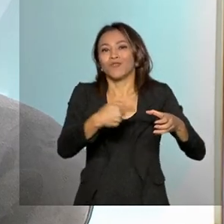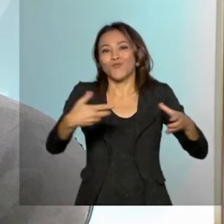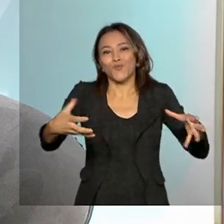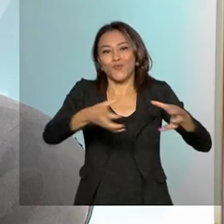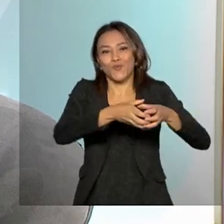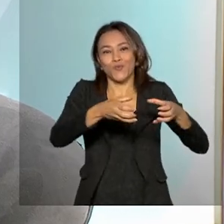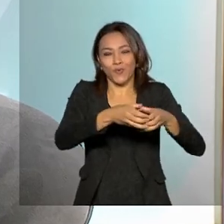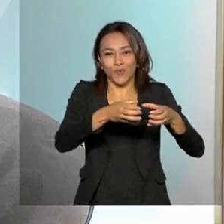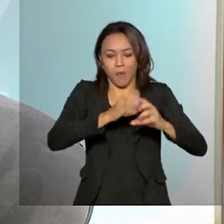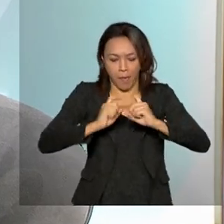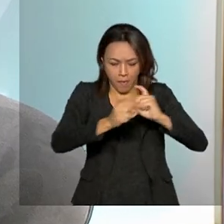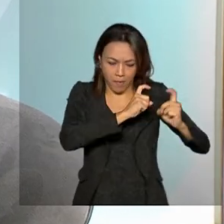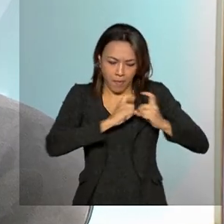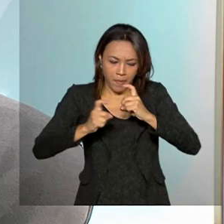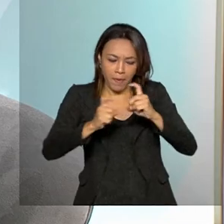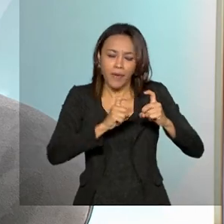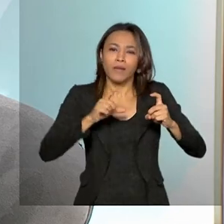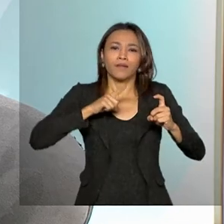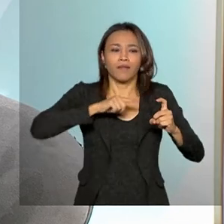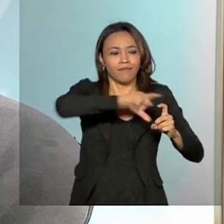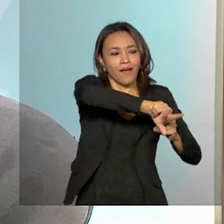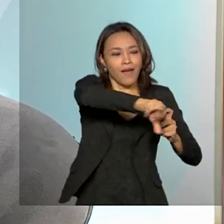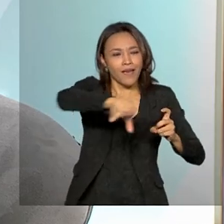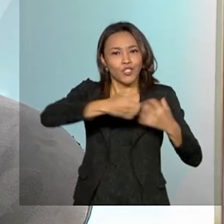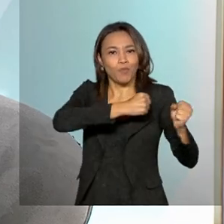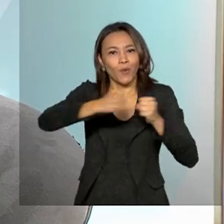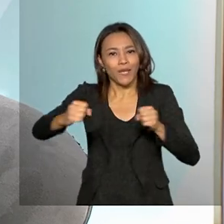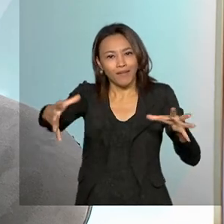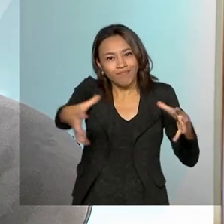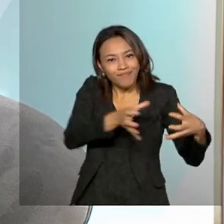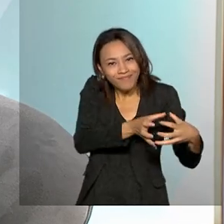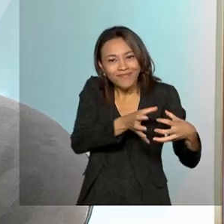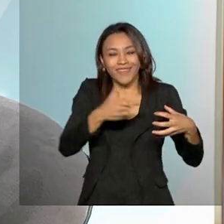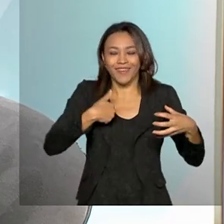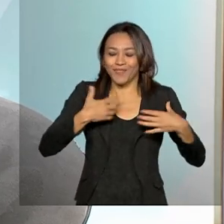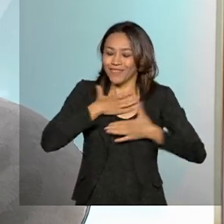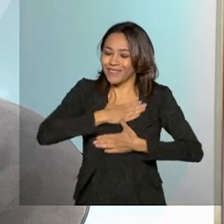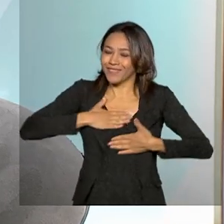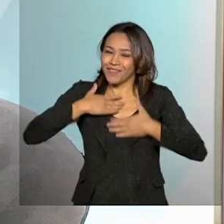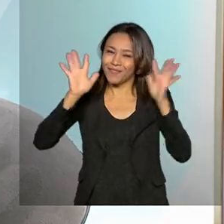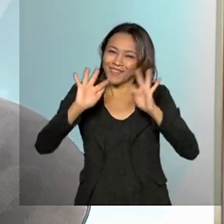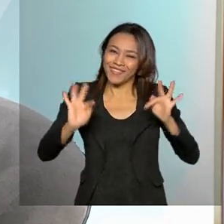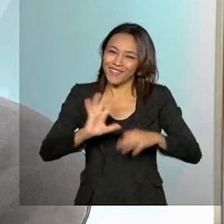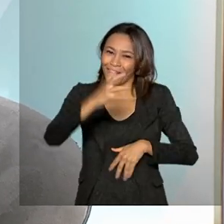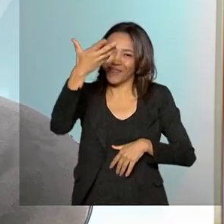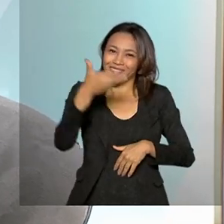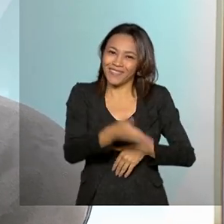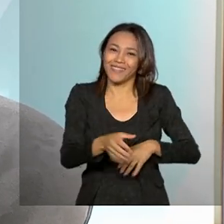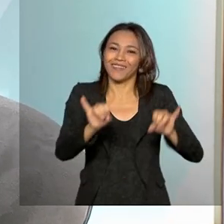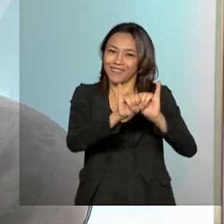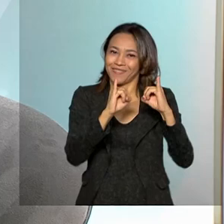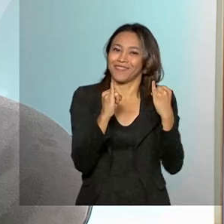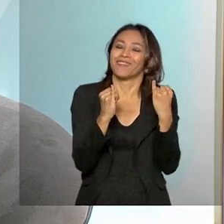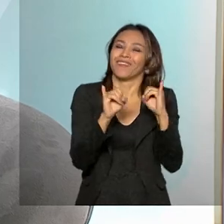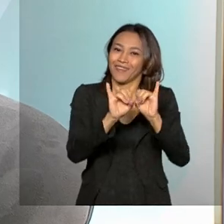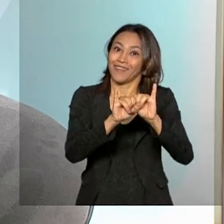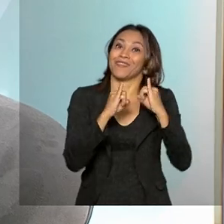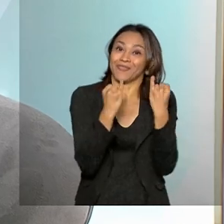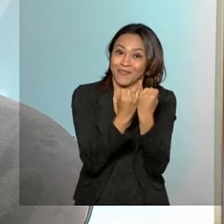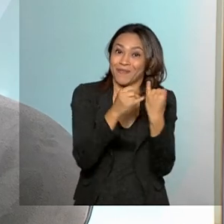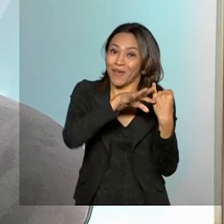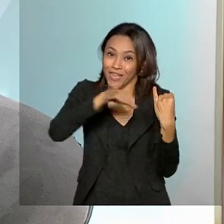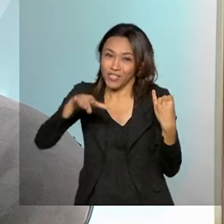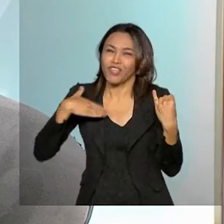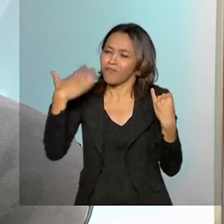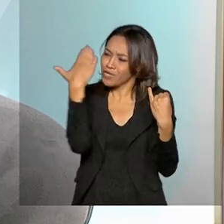programa formado por todas as esferas de poder. Eu estou muito feliz com o que está acontecendo no Marajó. Mas eu já fui procurada para fazer o